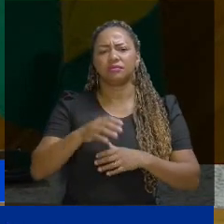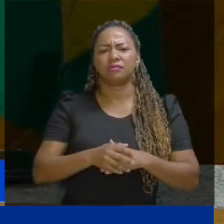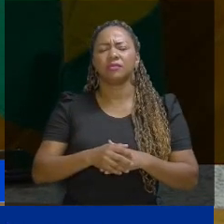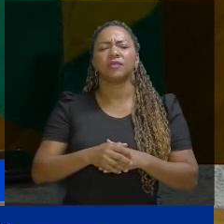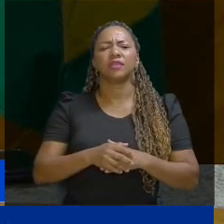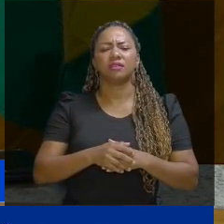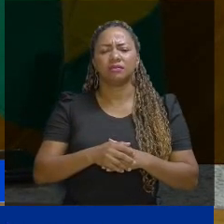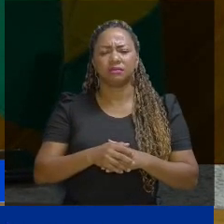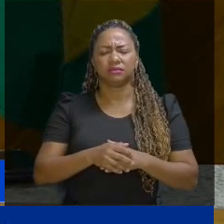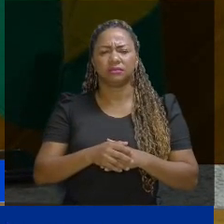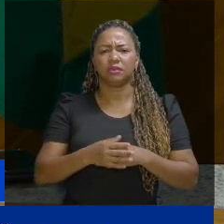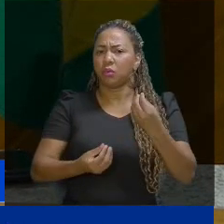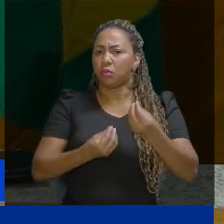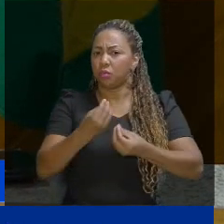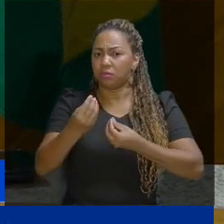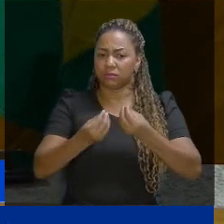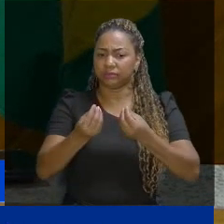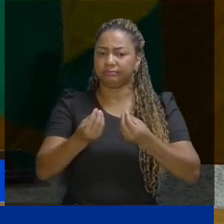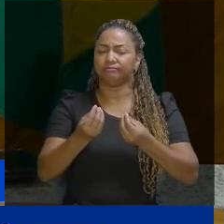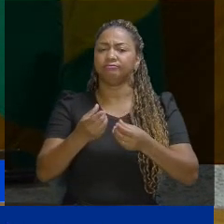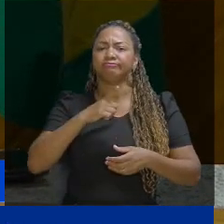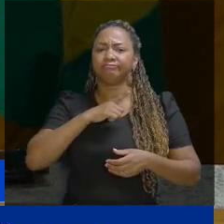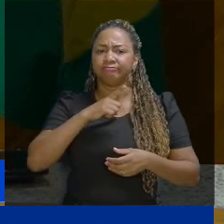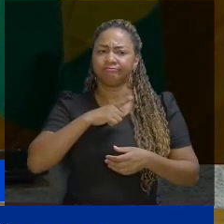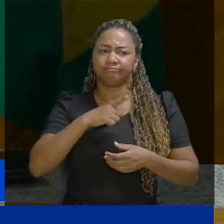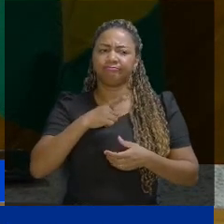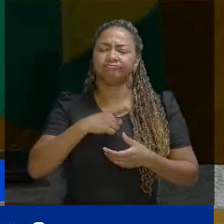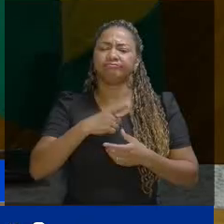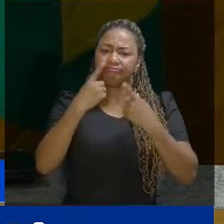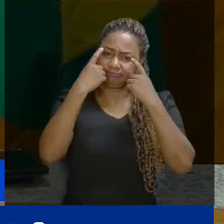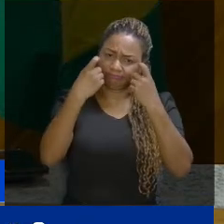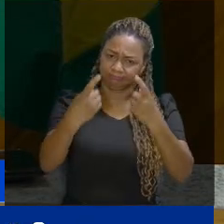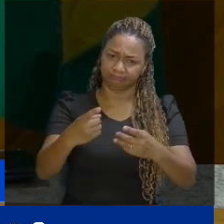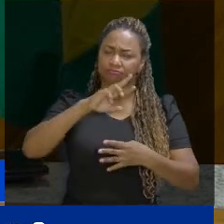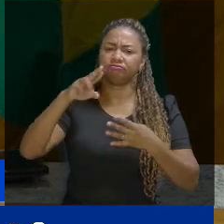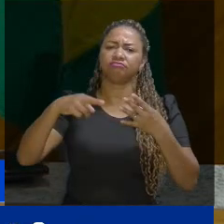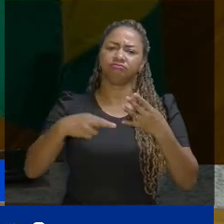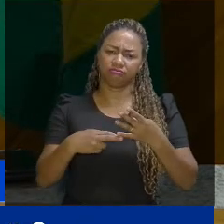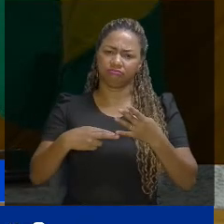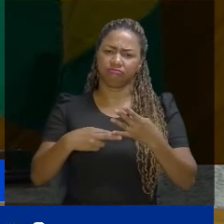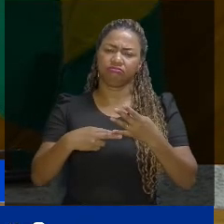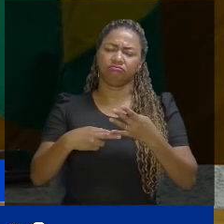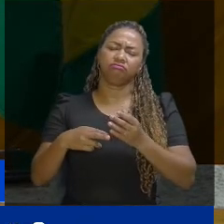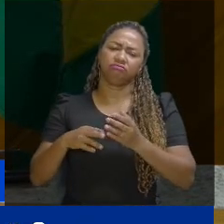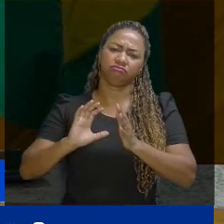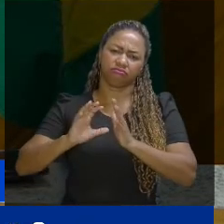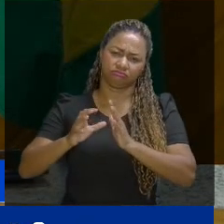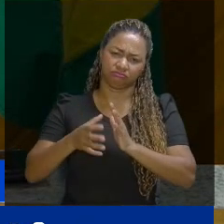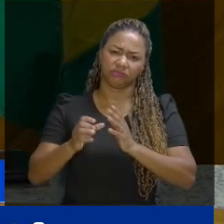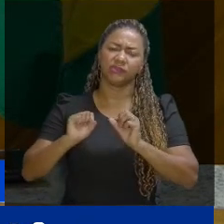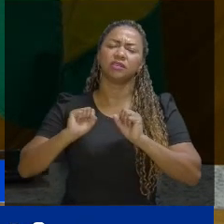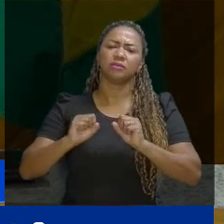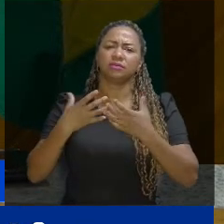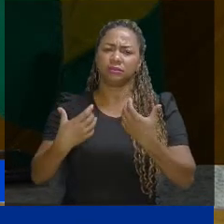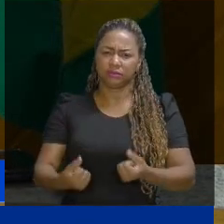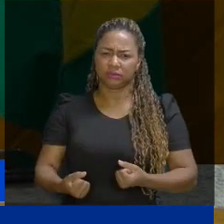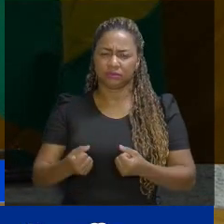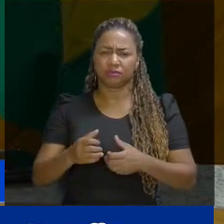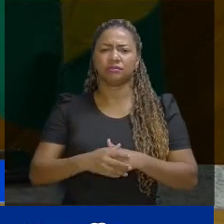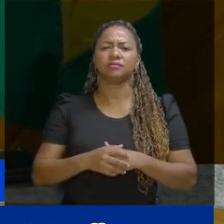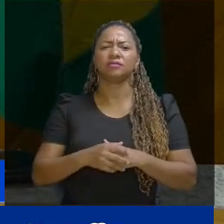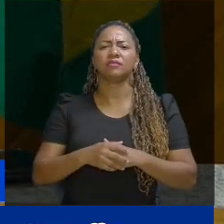em que se contratam. Ou seja, ainda que houvesse interesse recursal da coligação, o que pode se admitir que